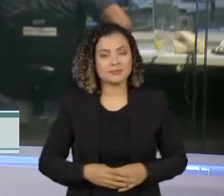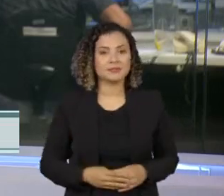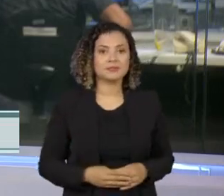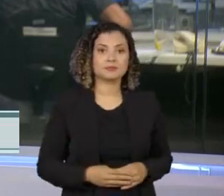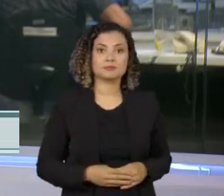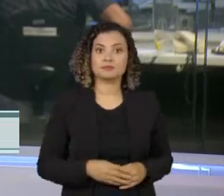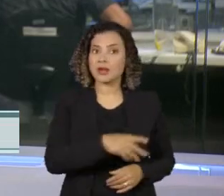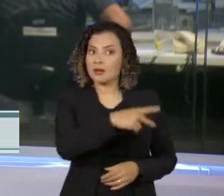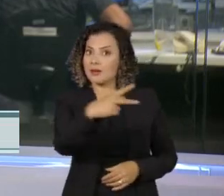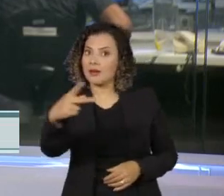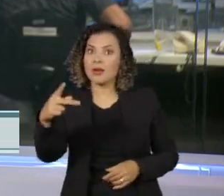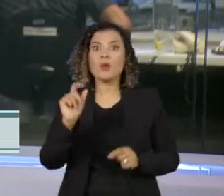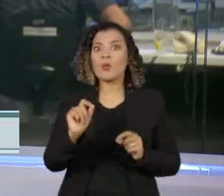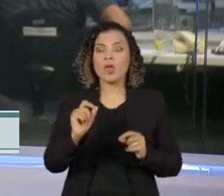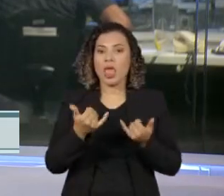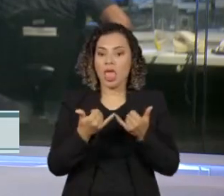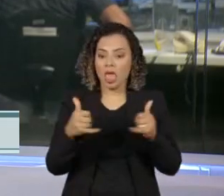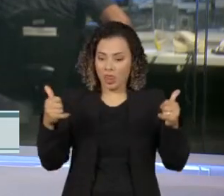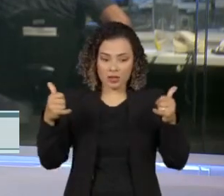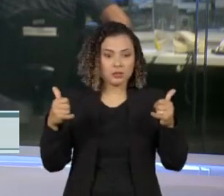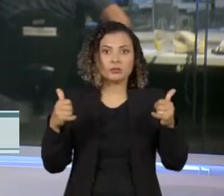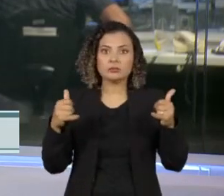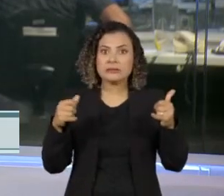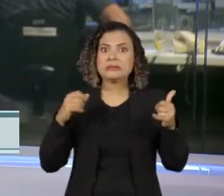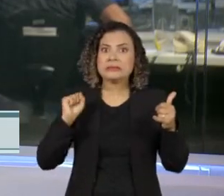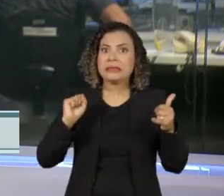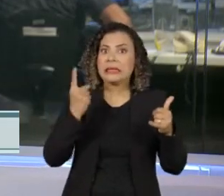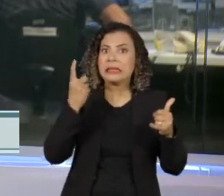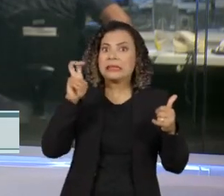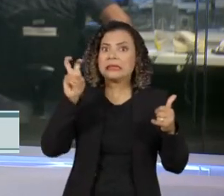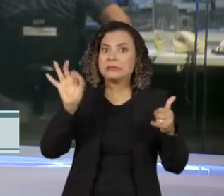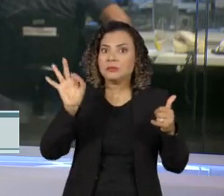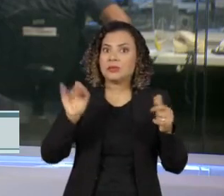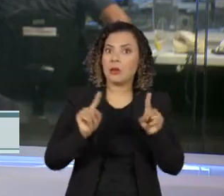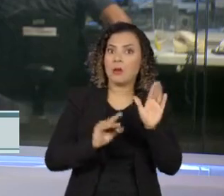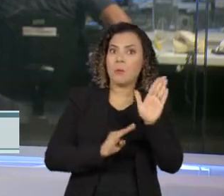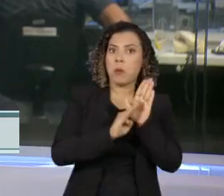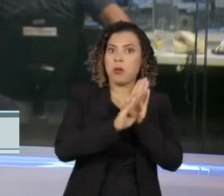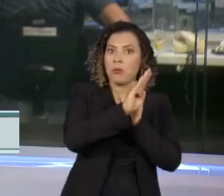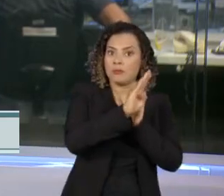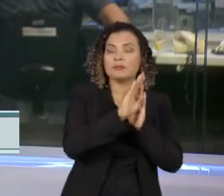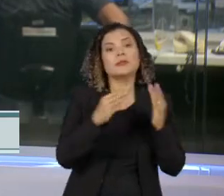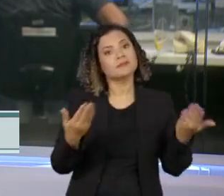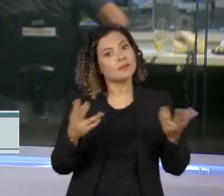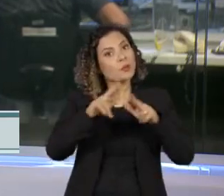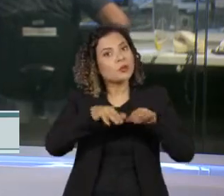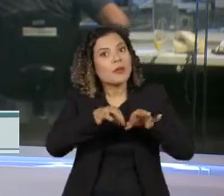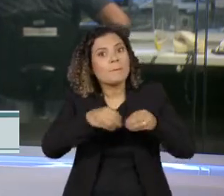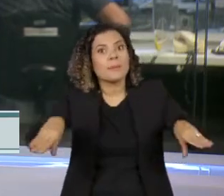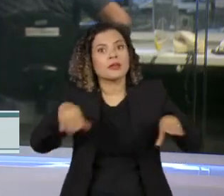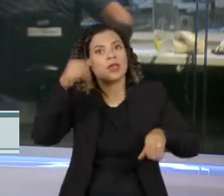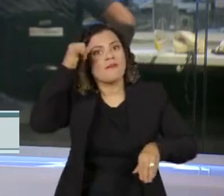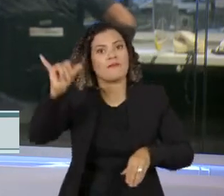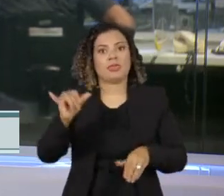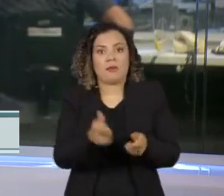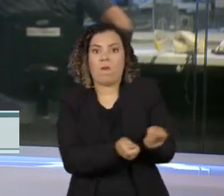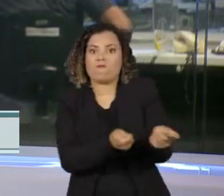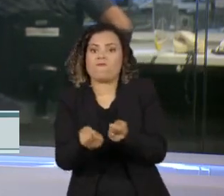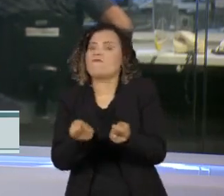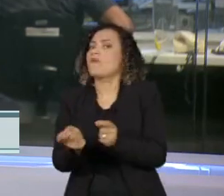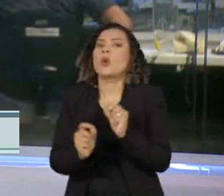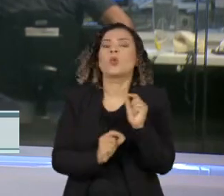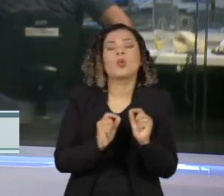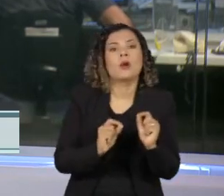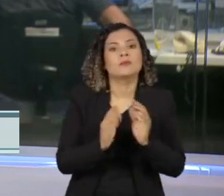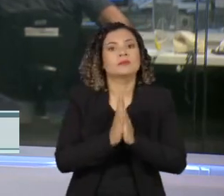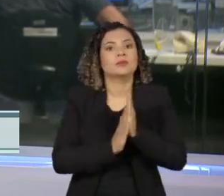Agora, sobre o seu bolso, olha, o consumo de energia pode aumentar 15% no verão e evitar o desperdício é essencial, especialmente com